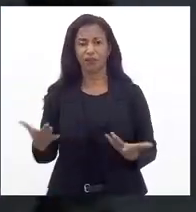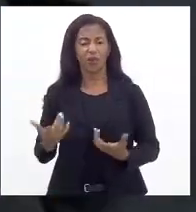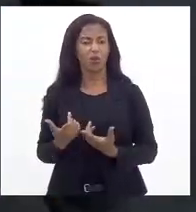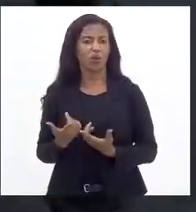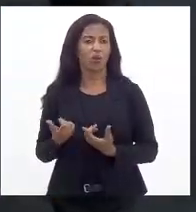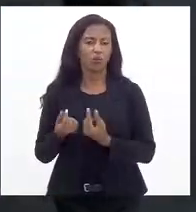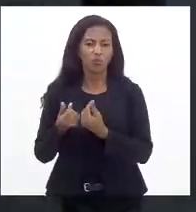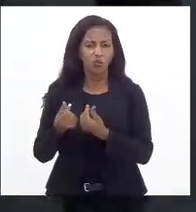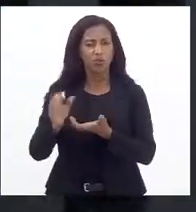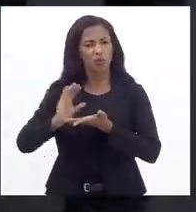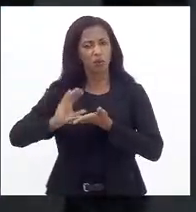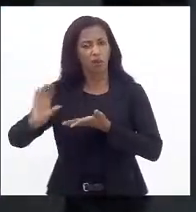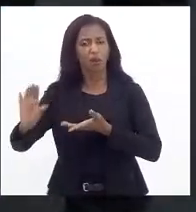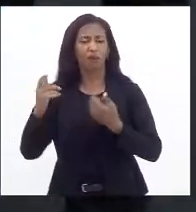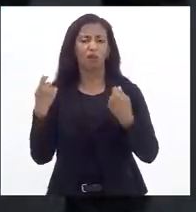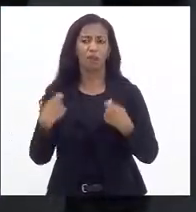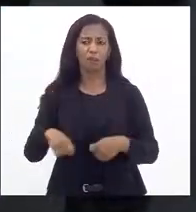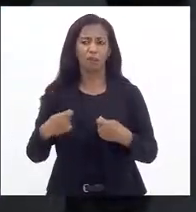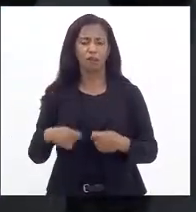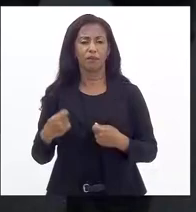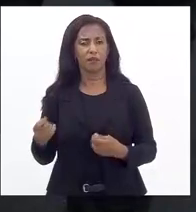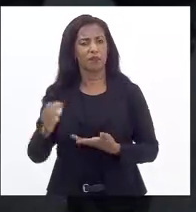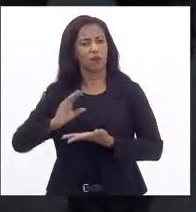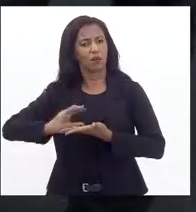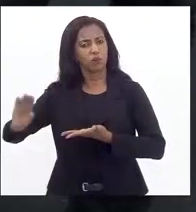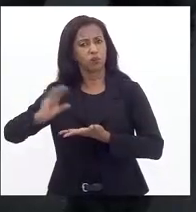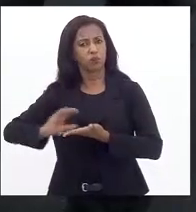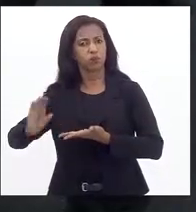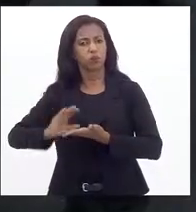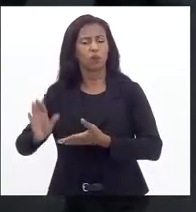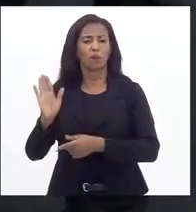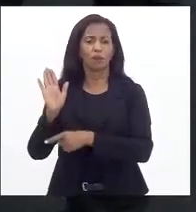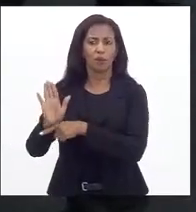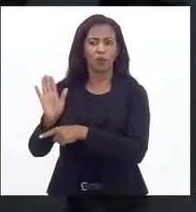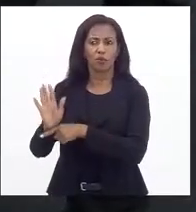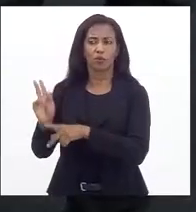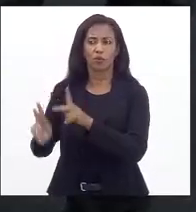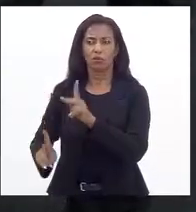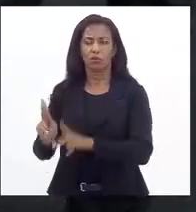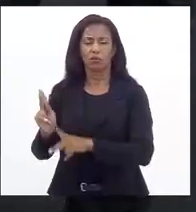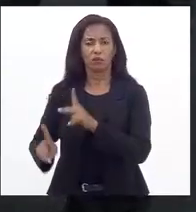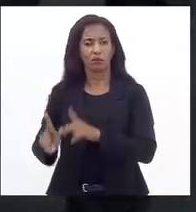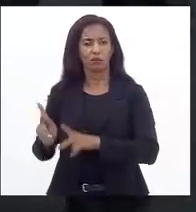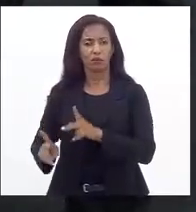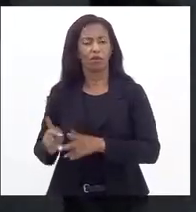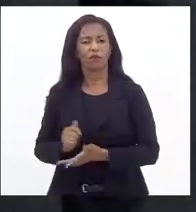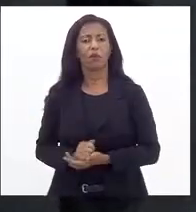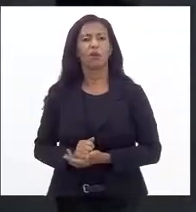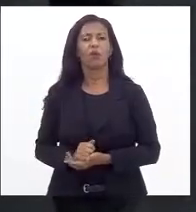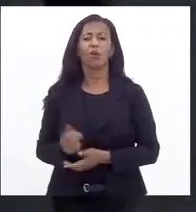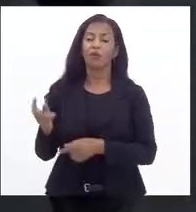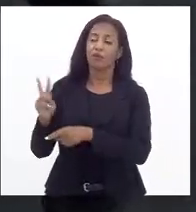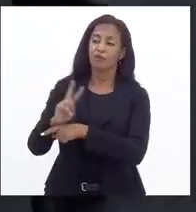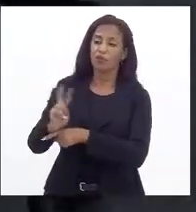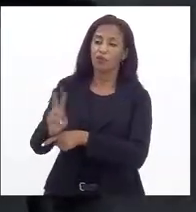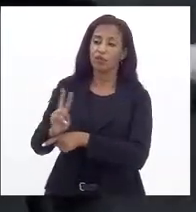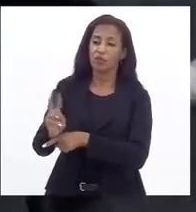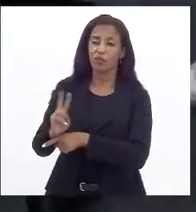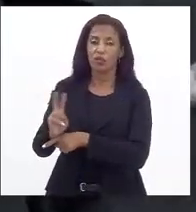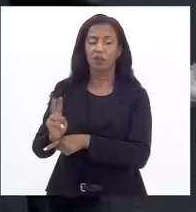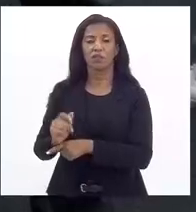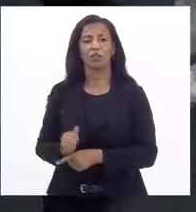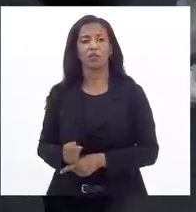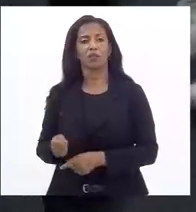é um dinheiro que precisa ser aplicado a favor dessa população com a devido a fiscalização